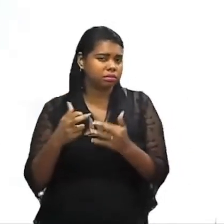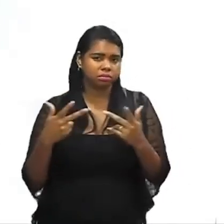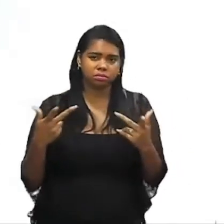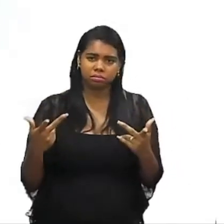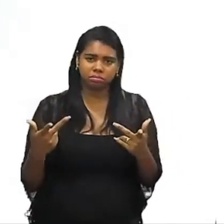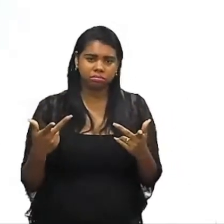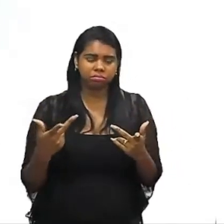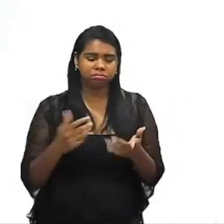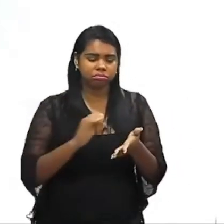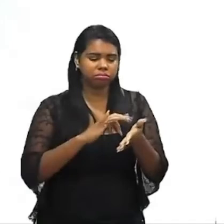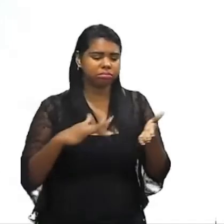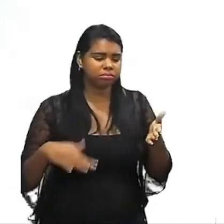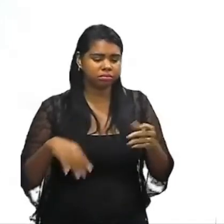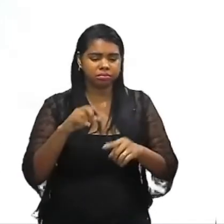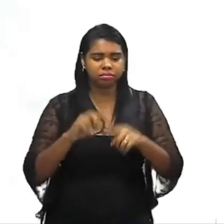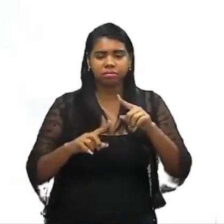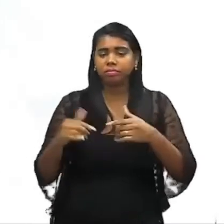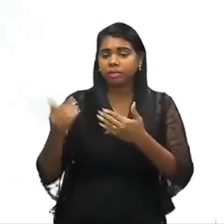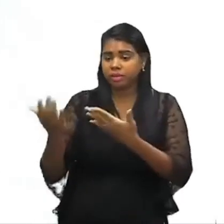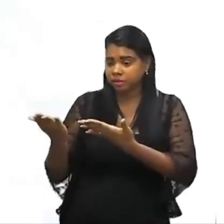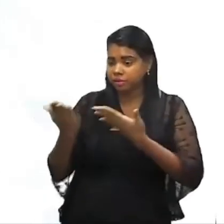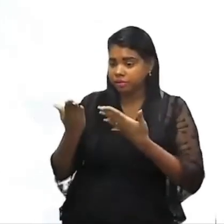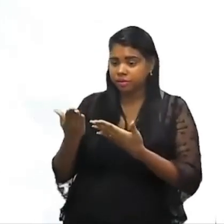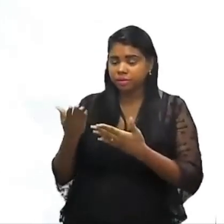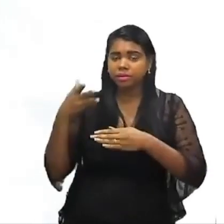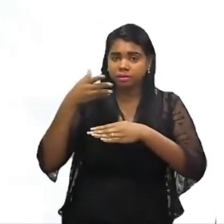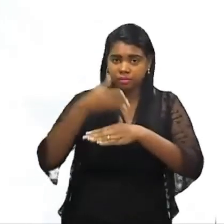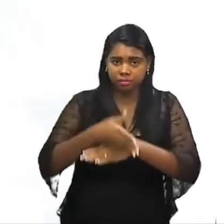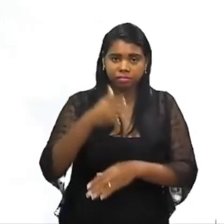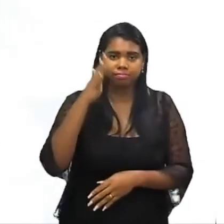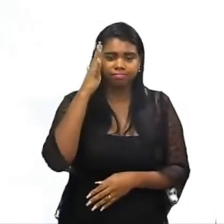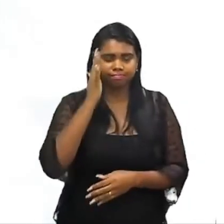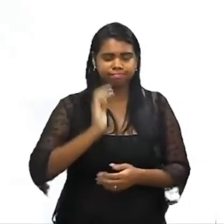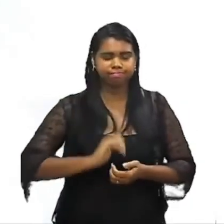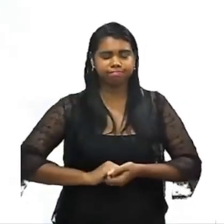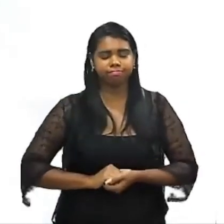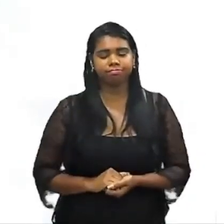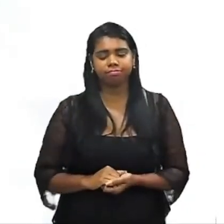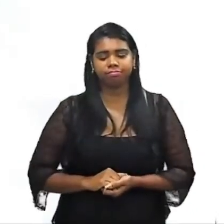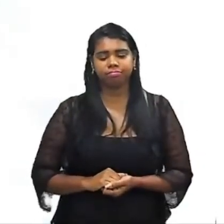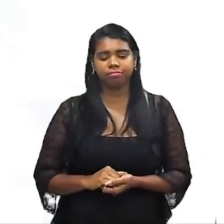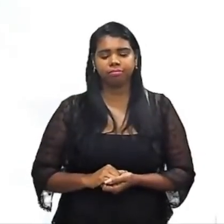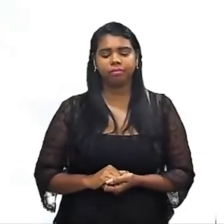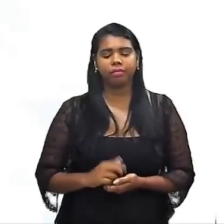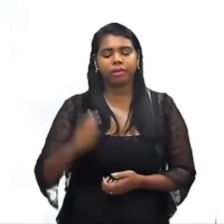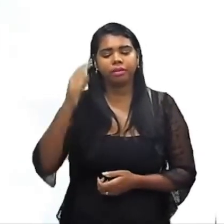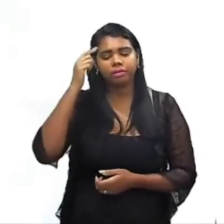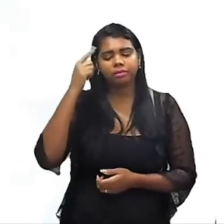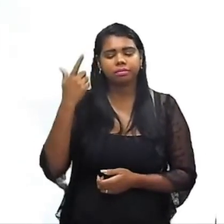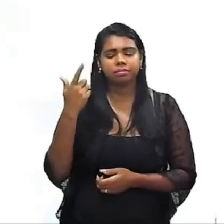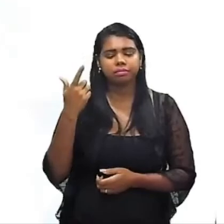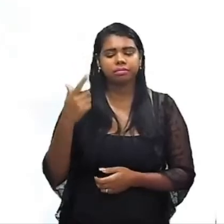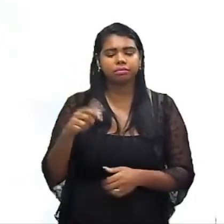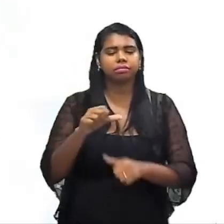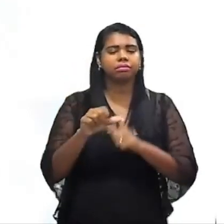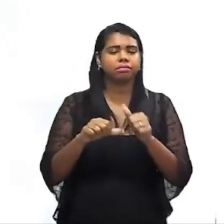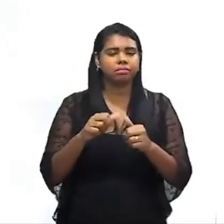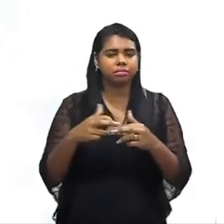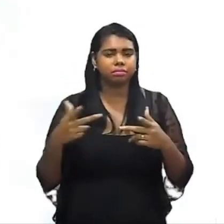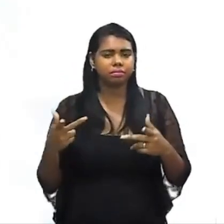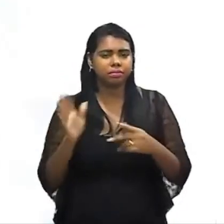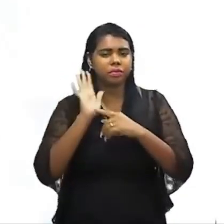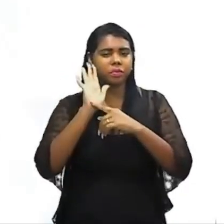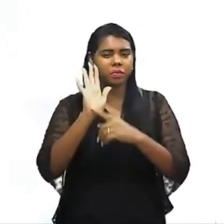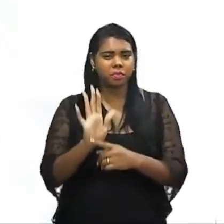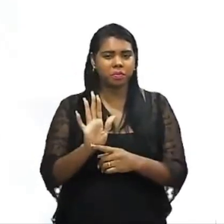uma atividade, você precisa ser convidado para entrar naquela galeria, né? Então, quando o Abelardo da Hora ressignifica isso e traz